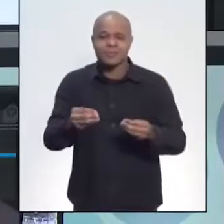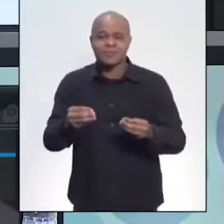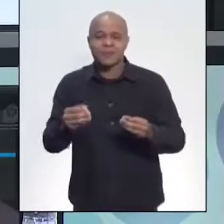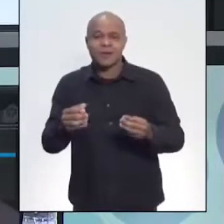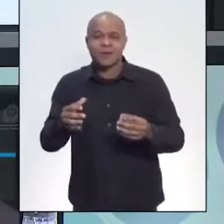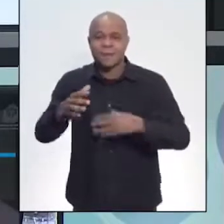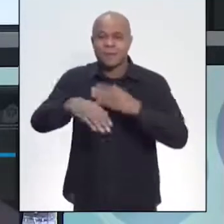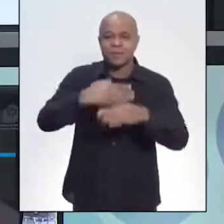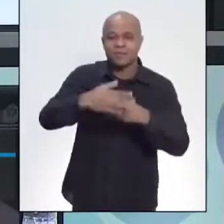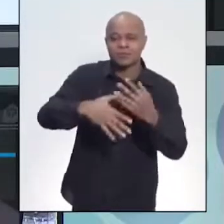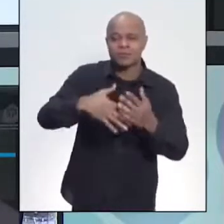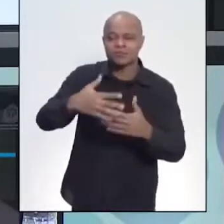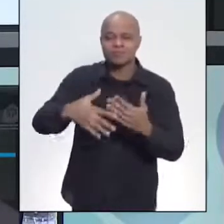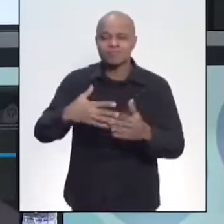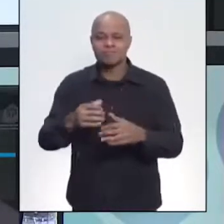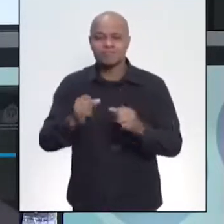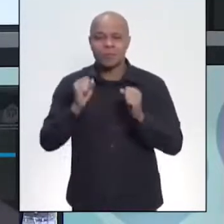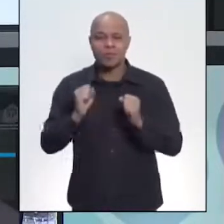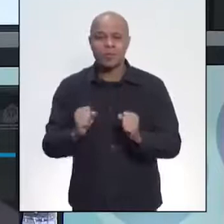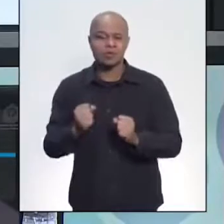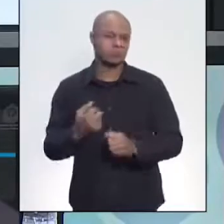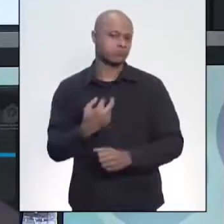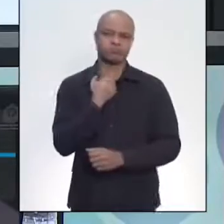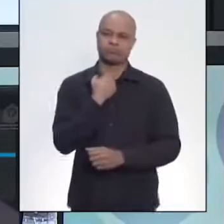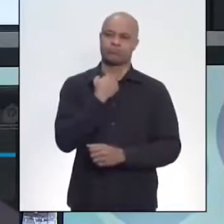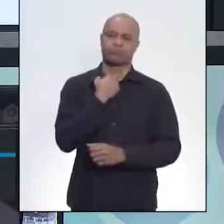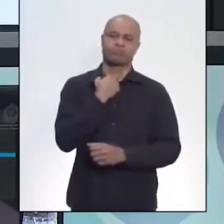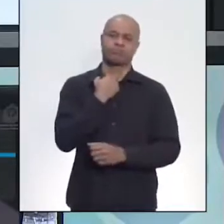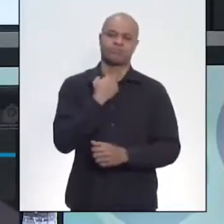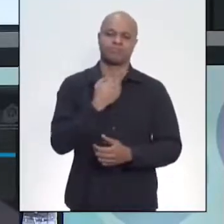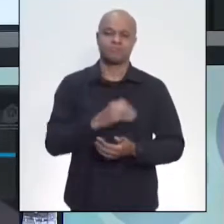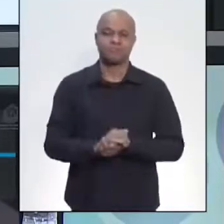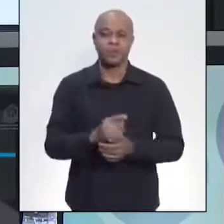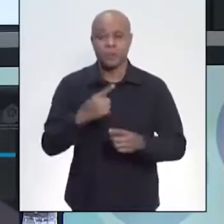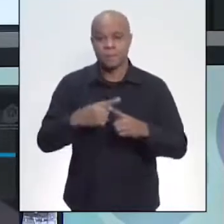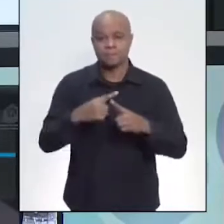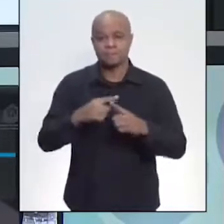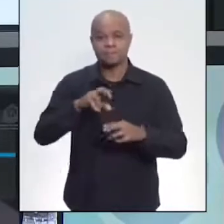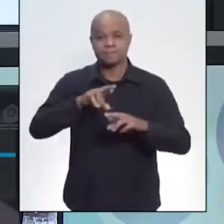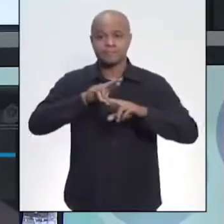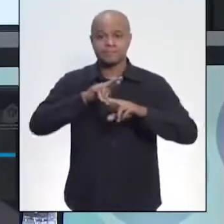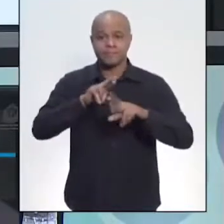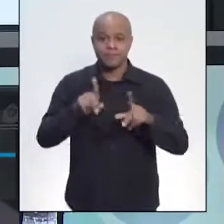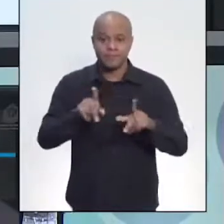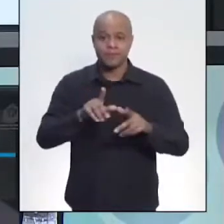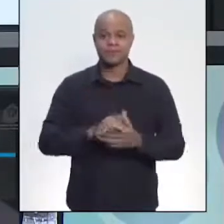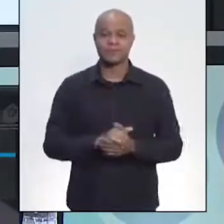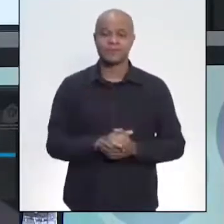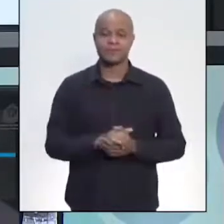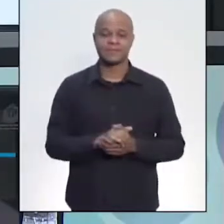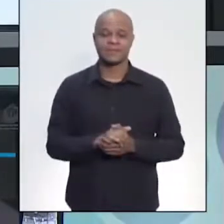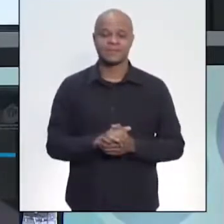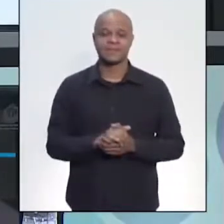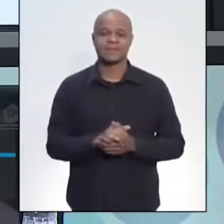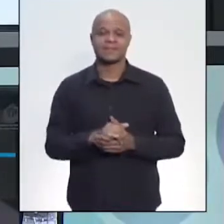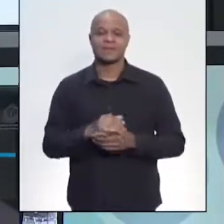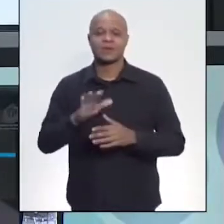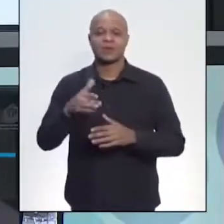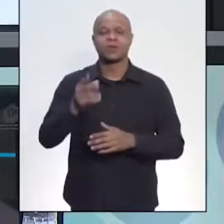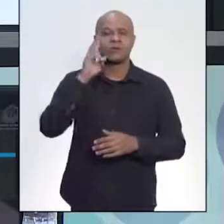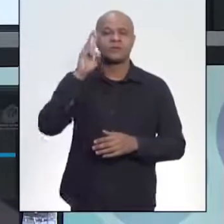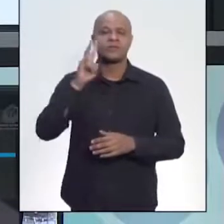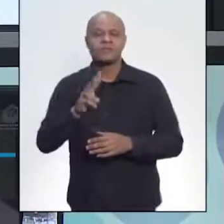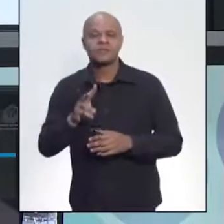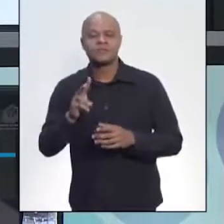não dá são peças diferentes então quando nós estudamos a sociedade grega eu não posso olhar a sociedade grega